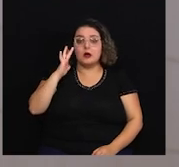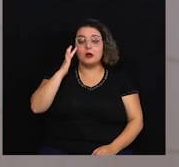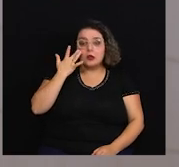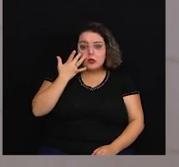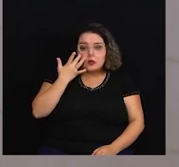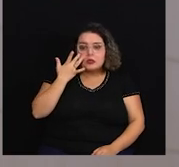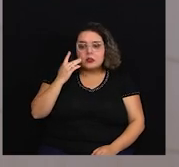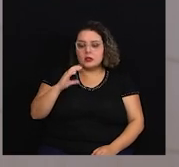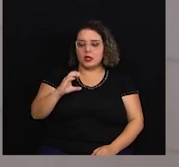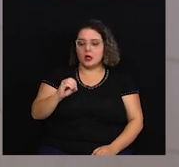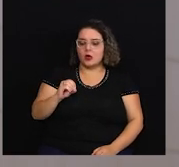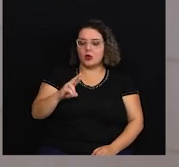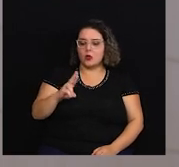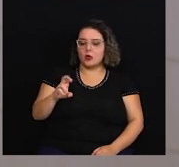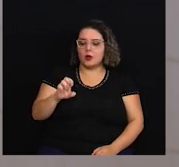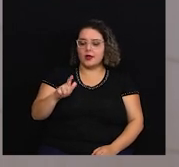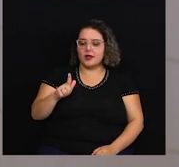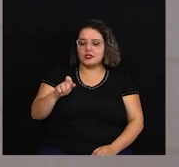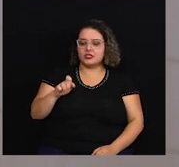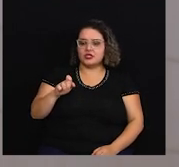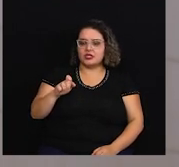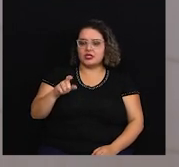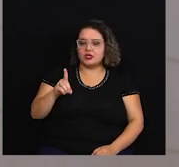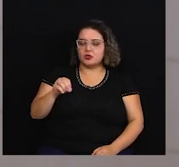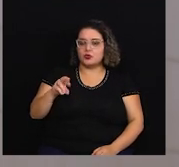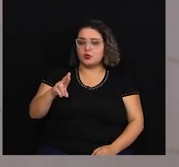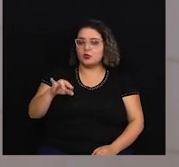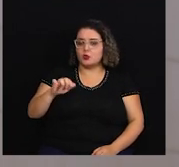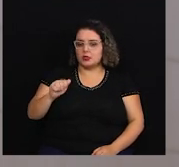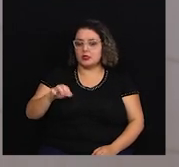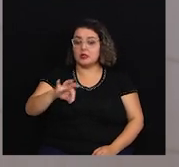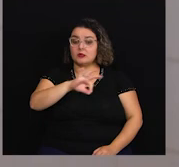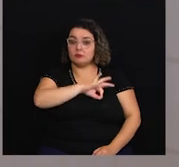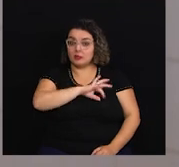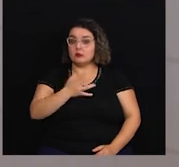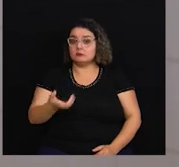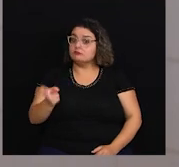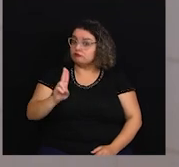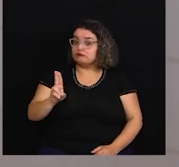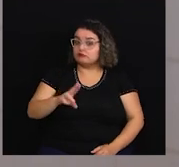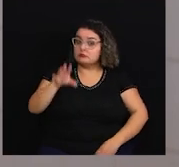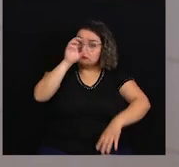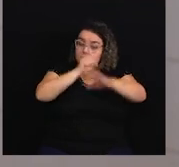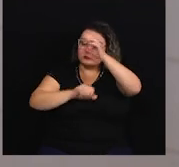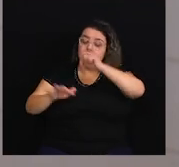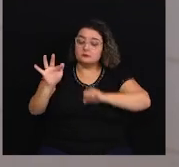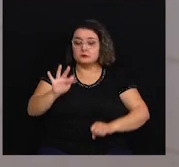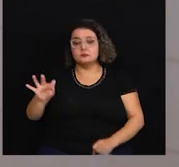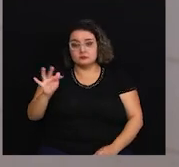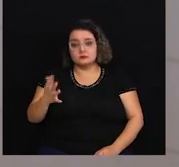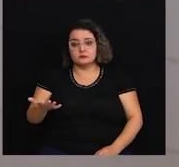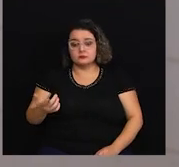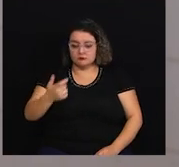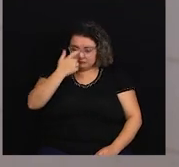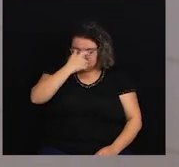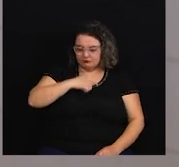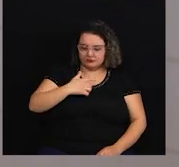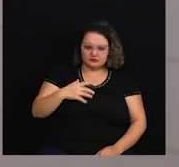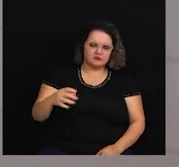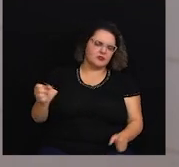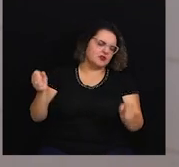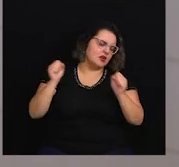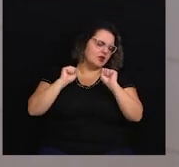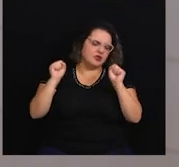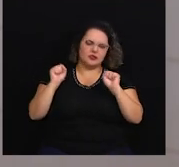na corregedoria de polícia uma forma de usar aquilo que aprendeu na faculdade eu amo